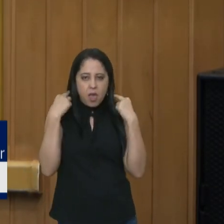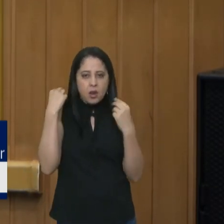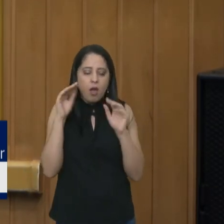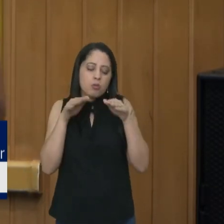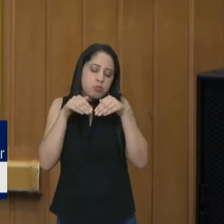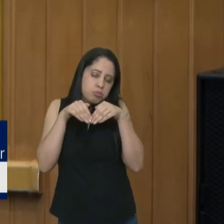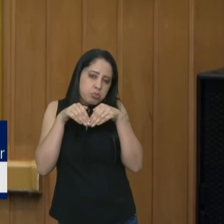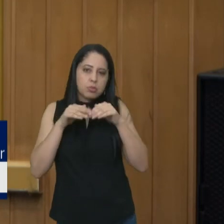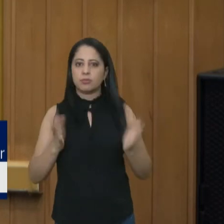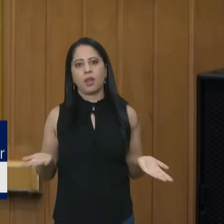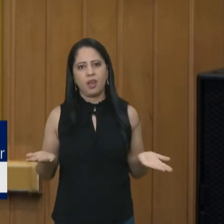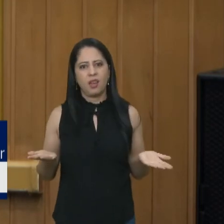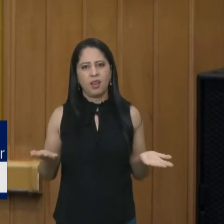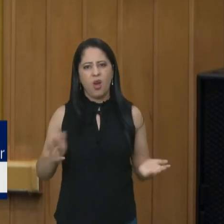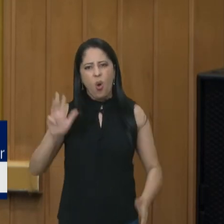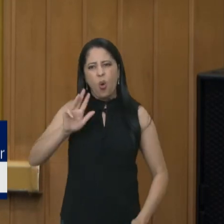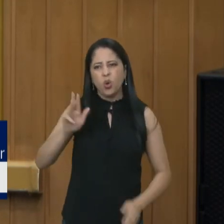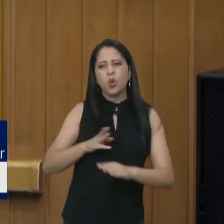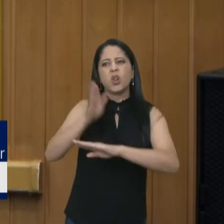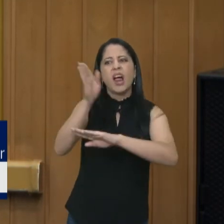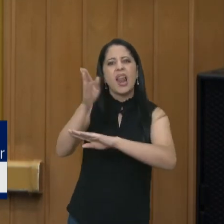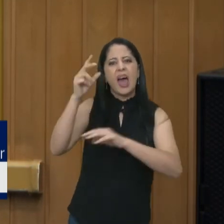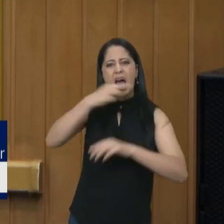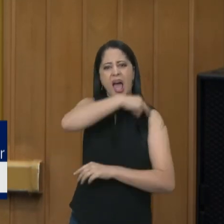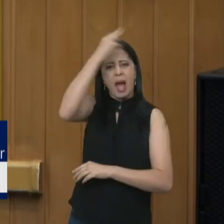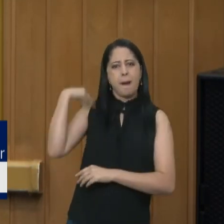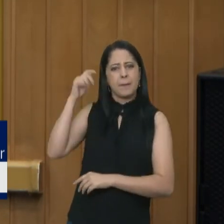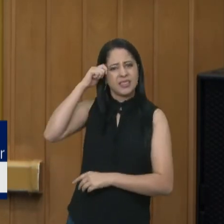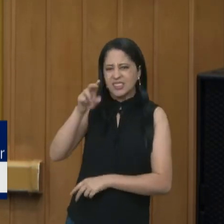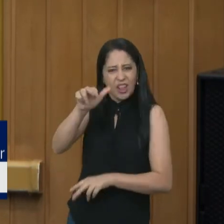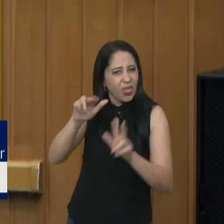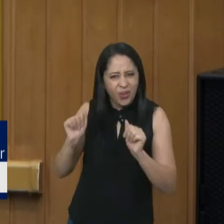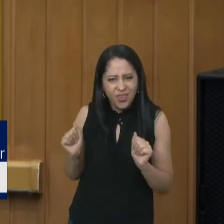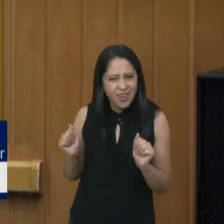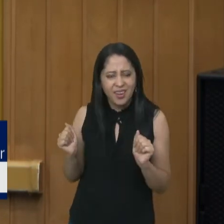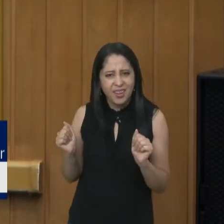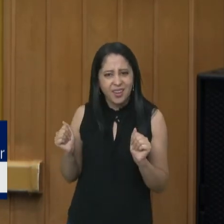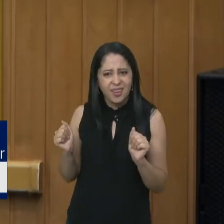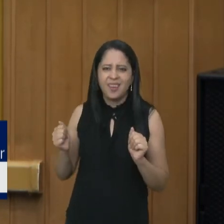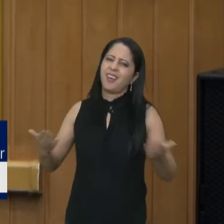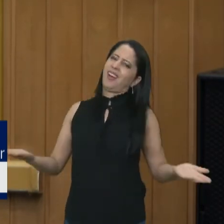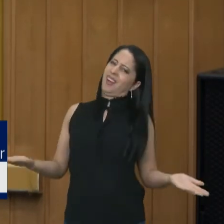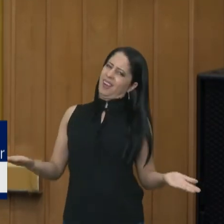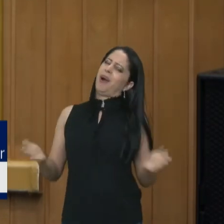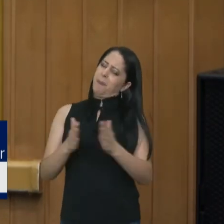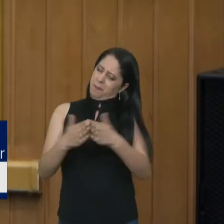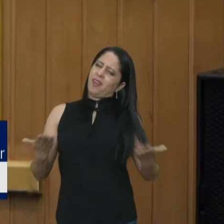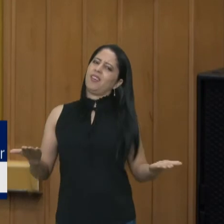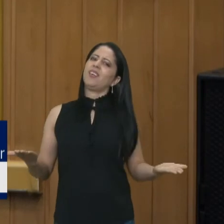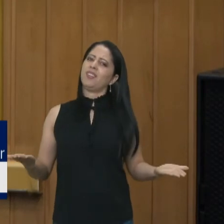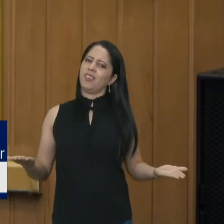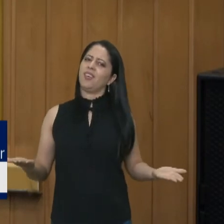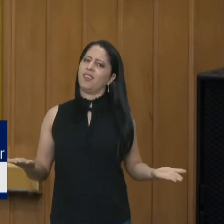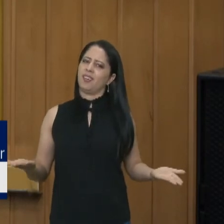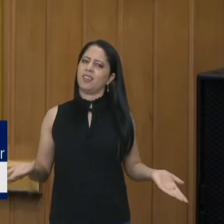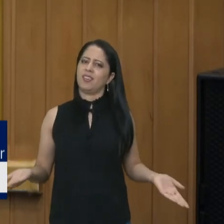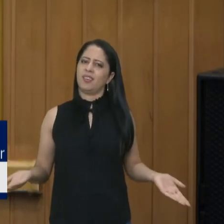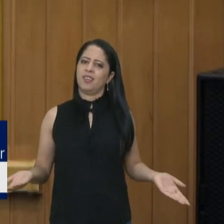dizer que o Lula não foi em Aparecida? Entendeu? Vai dizer que ele não foi? Ah, para, vereadora. Então, é o